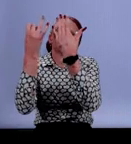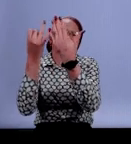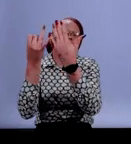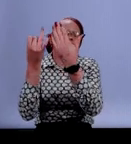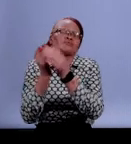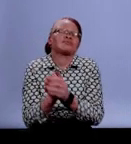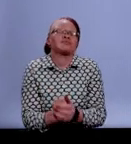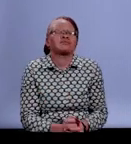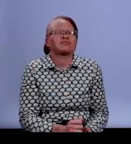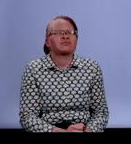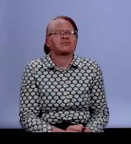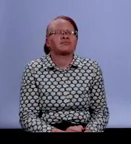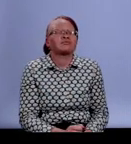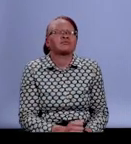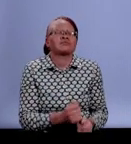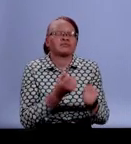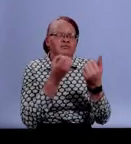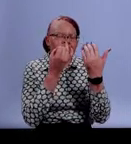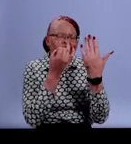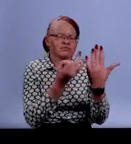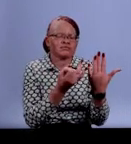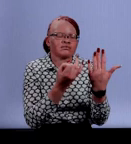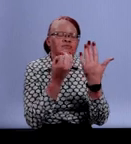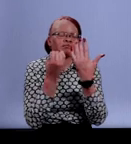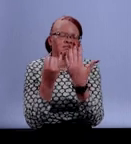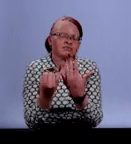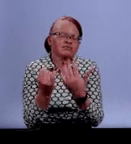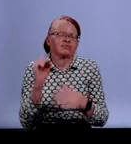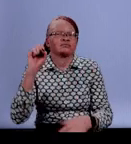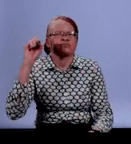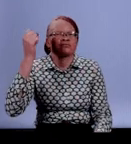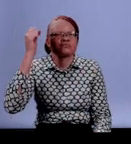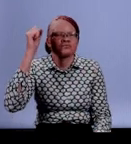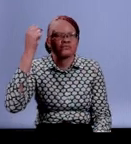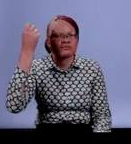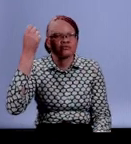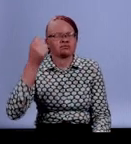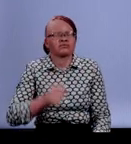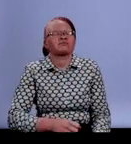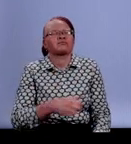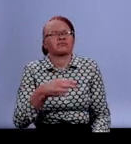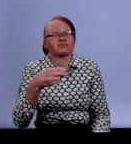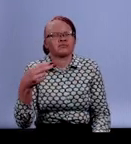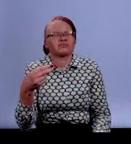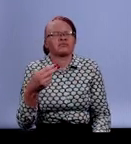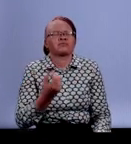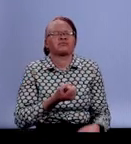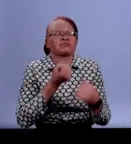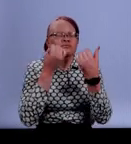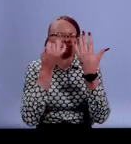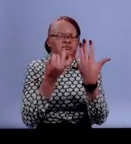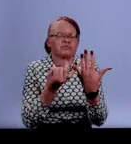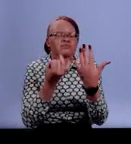Aline é de 76 milhões é igual a